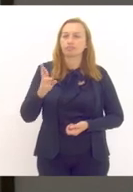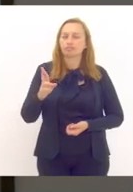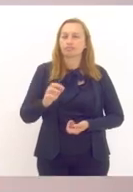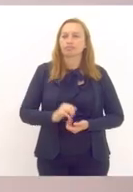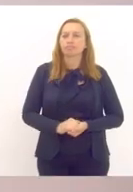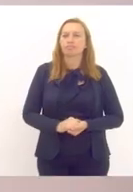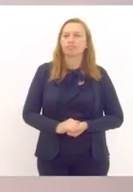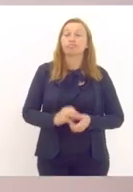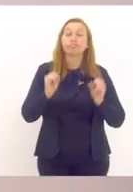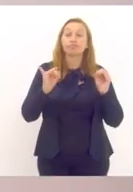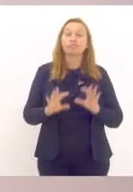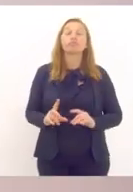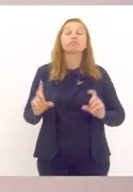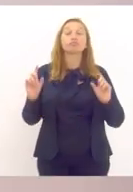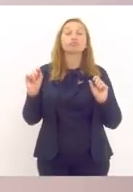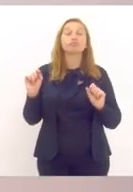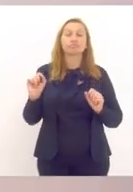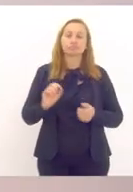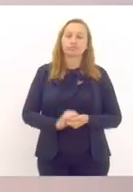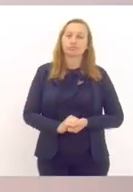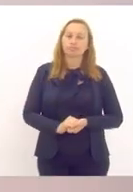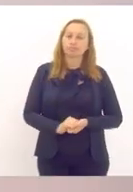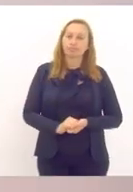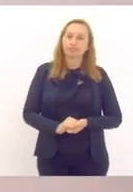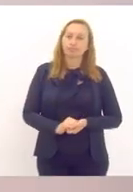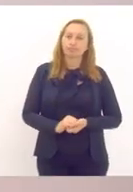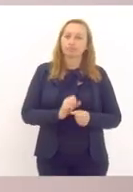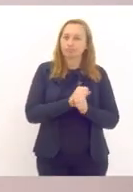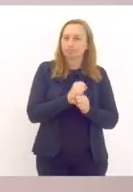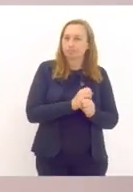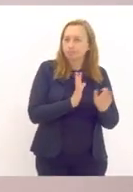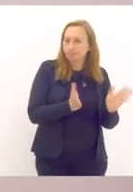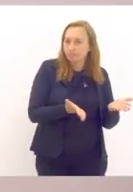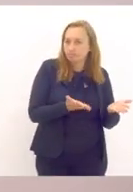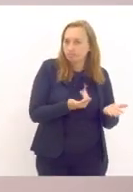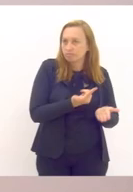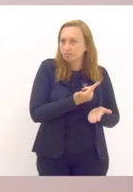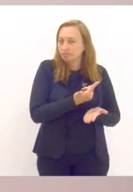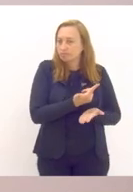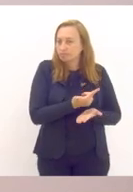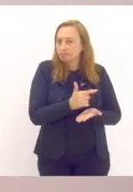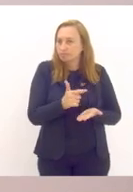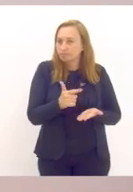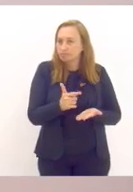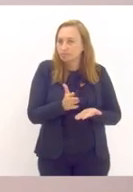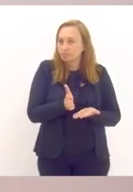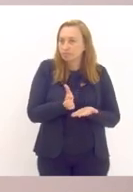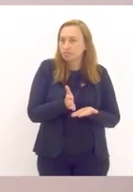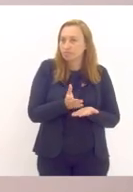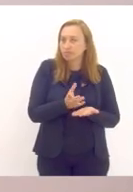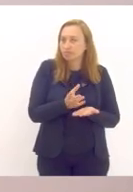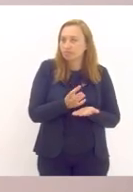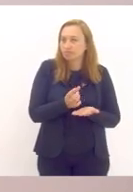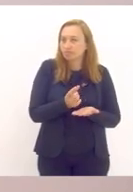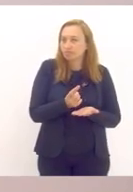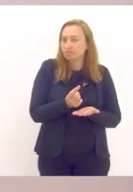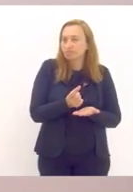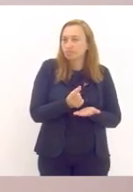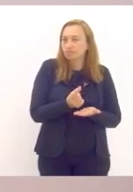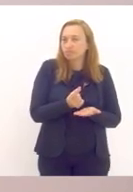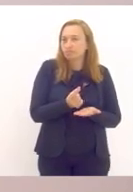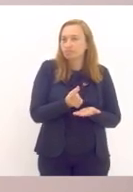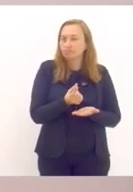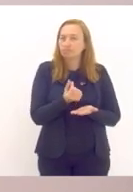que, que explica esse número? Ainda que esse ano nós não tenhamos tido a entrada de receitas da